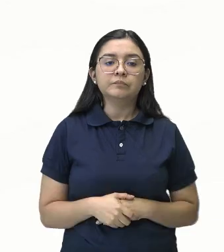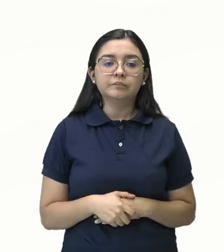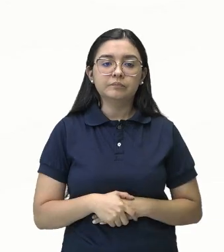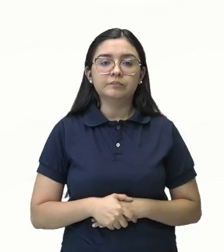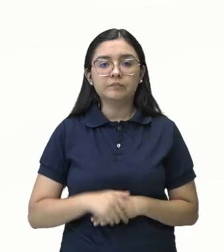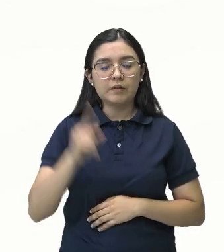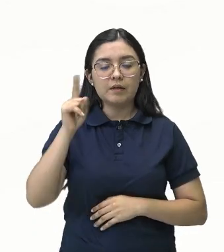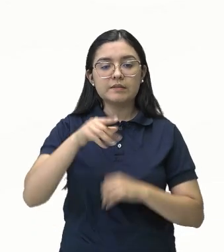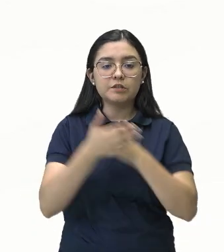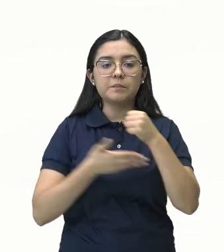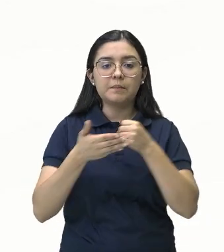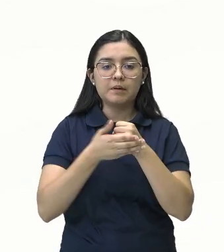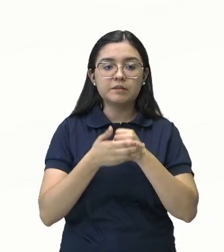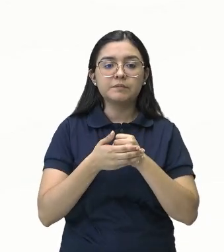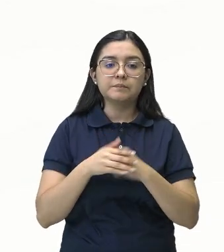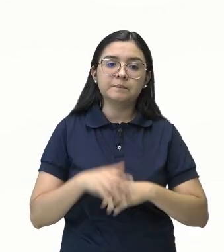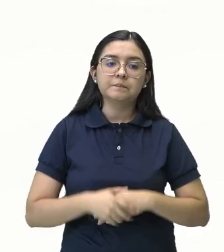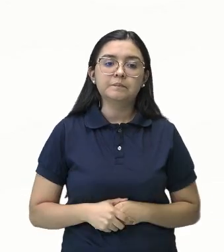são essas bases